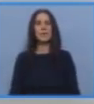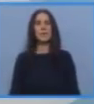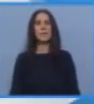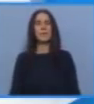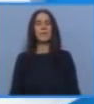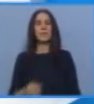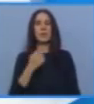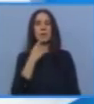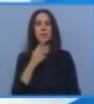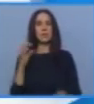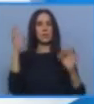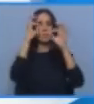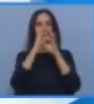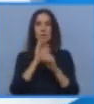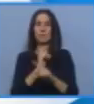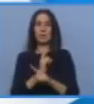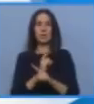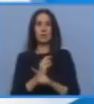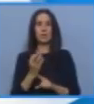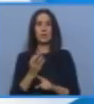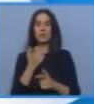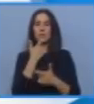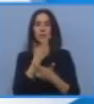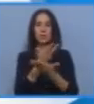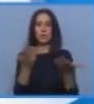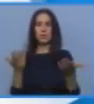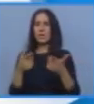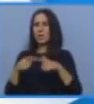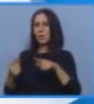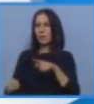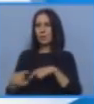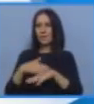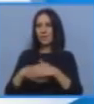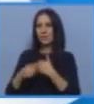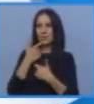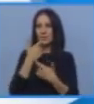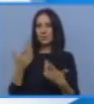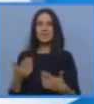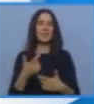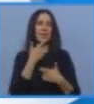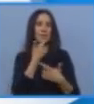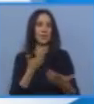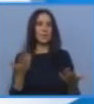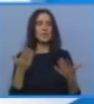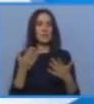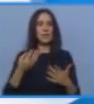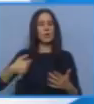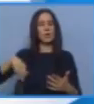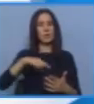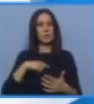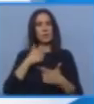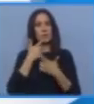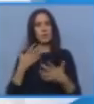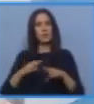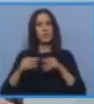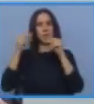dizer que o Espírito é o mesmo e que está em todos. Não só na língua, mas também em tudo aquilo que se faz. Não é? Em todos e, portanto, contribuímos todos para o mesmo